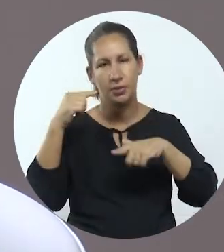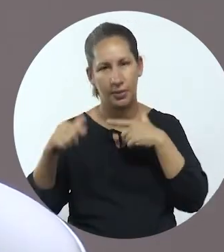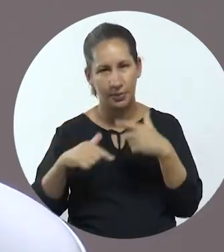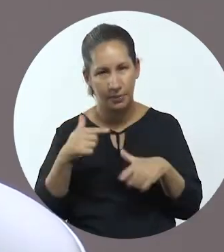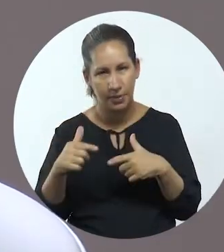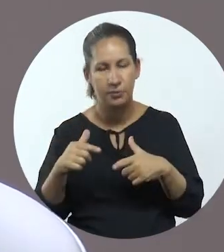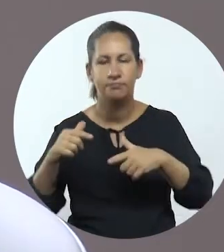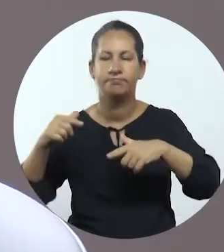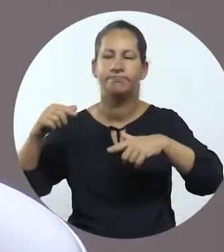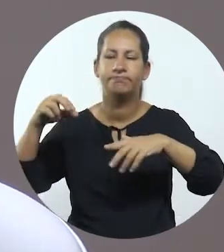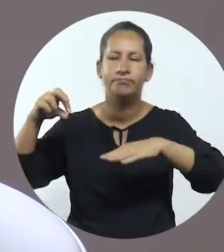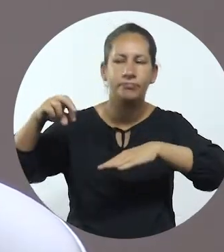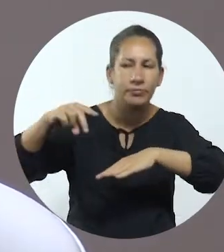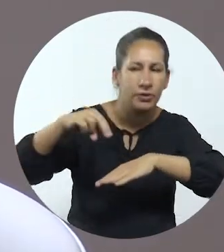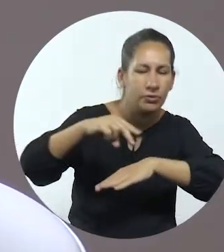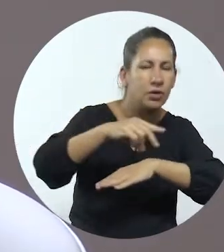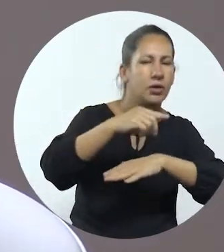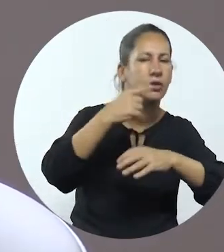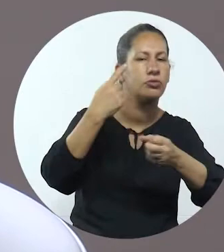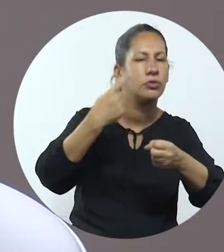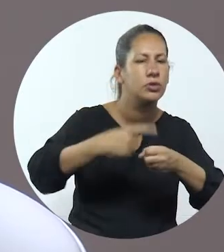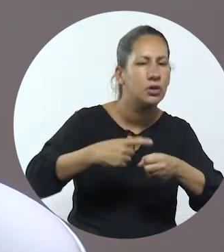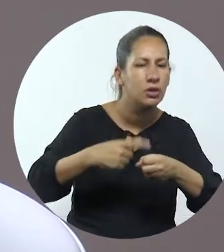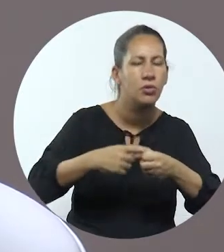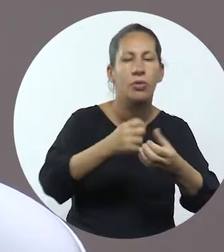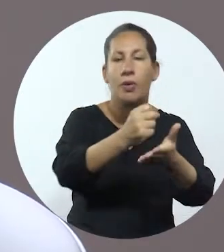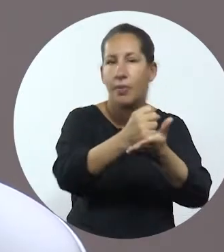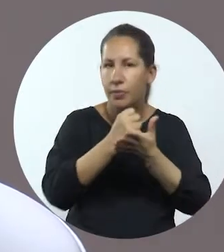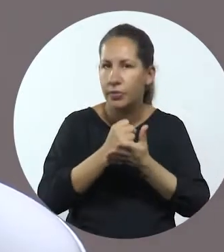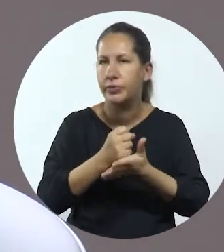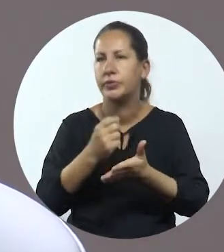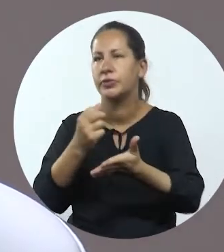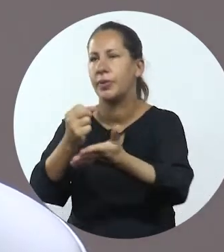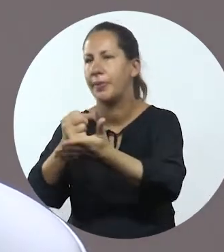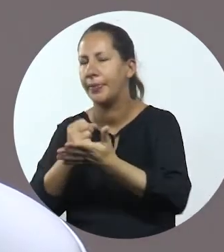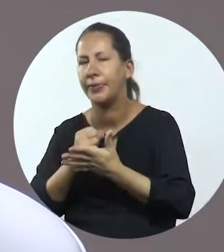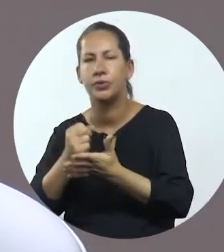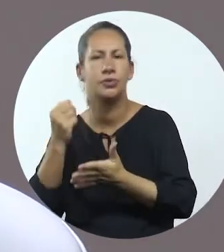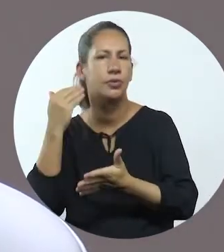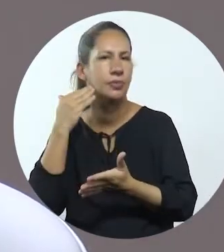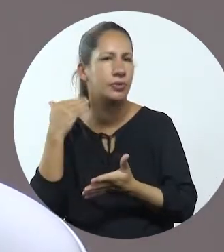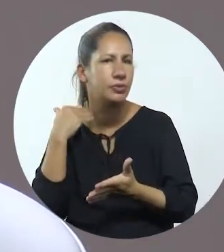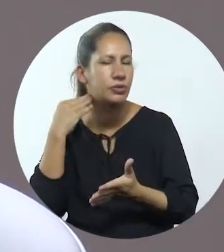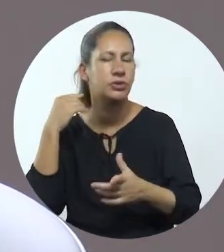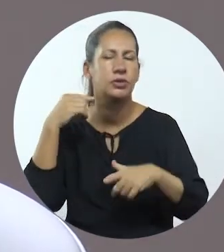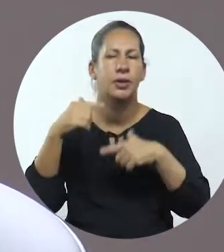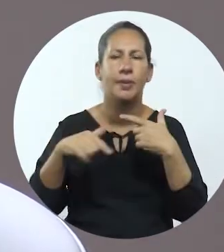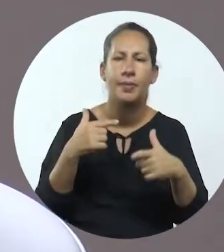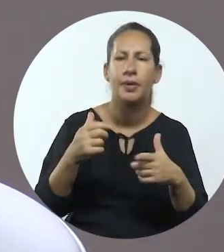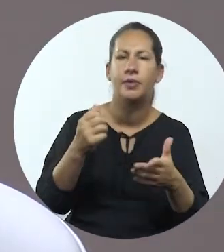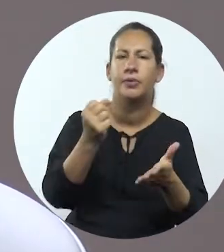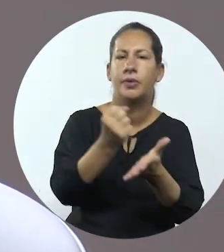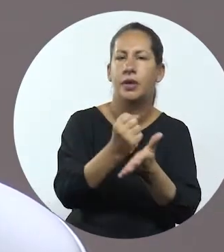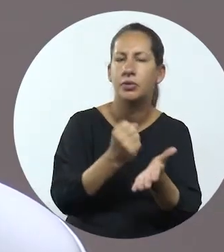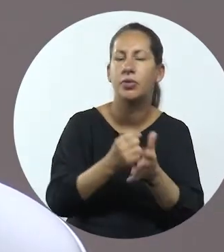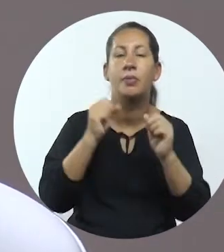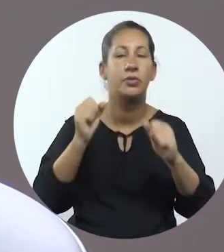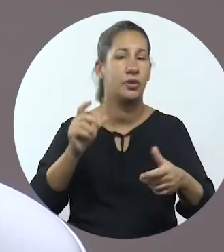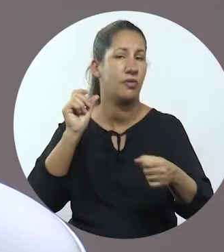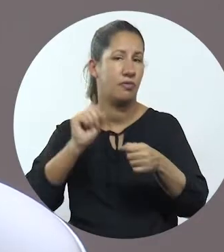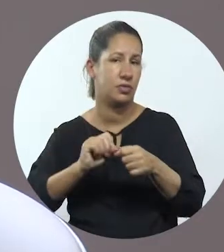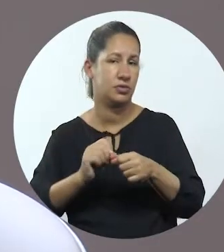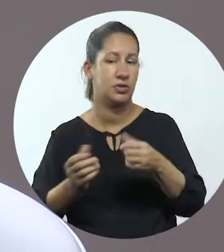trabalhos e percorrer o interior com o apoio dos juízes eleitorais, dos servidores do cartório, para que a gente pudesse